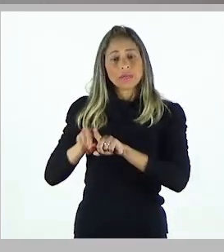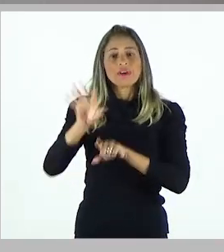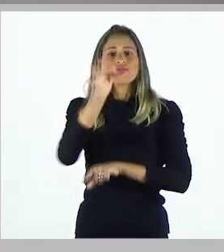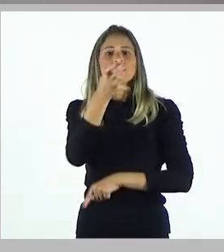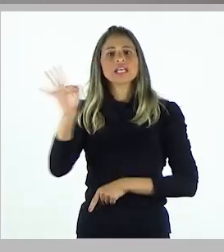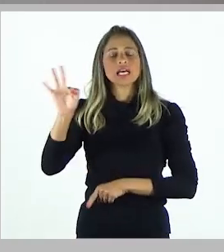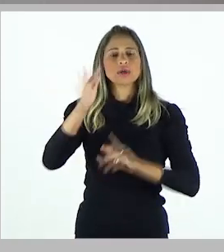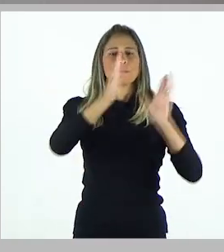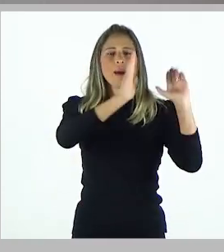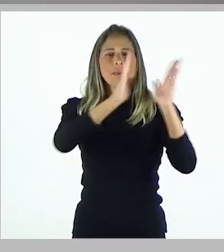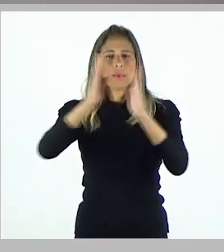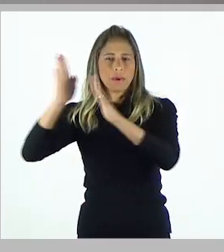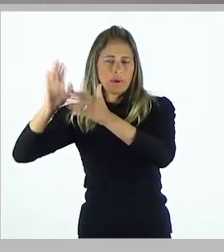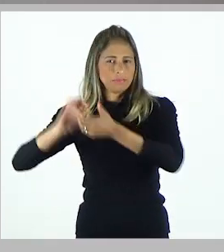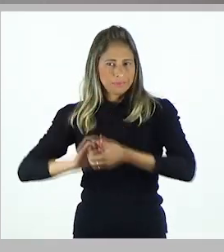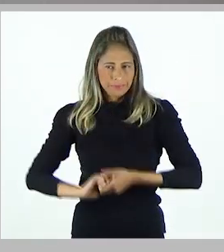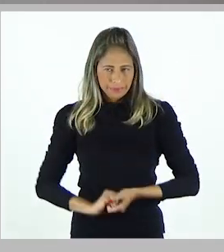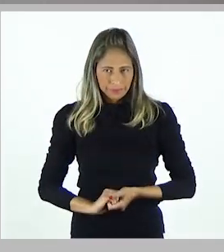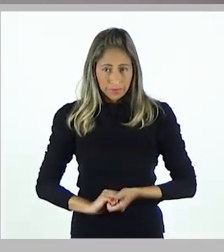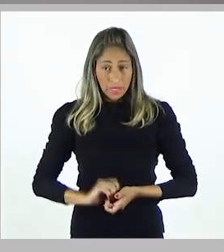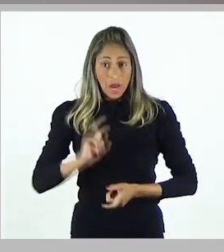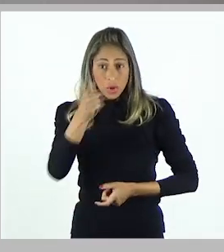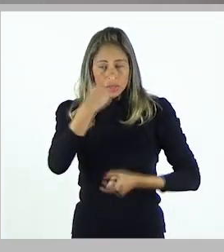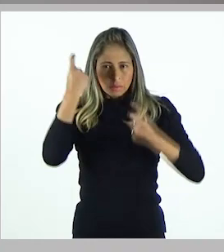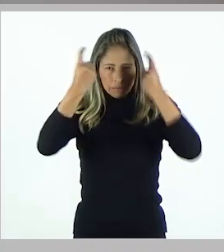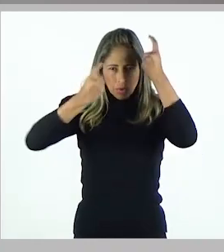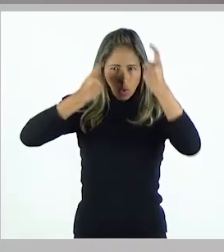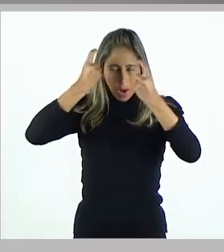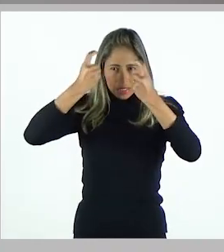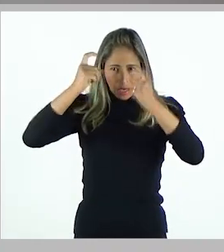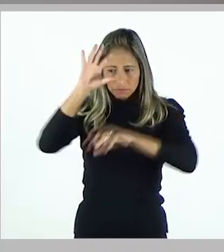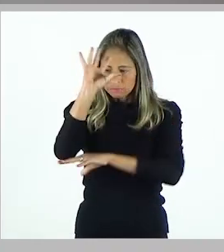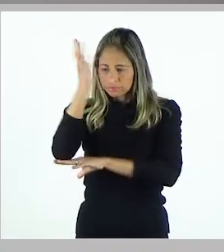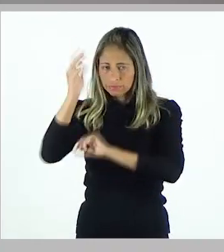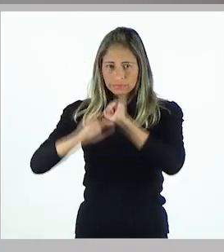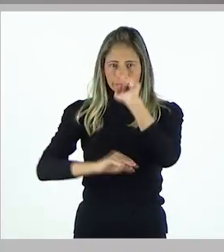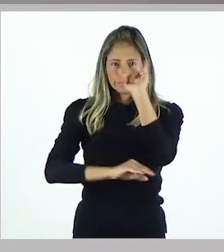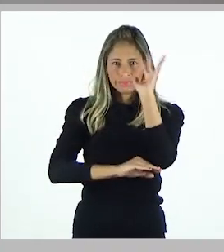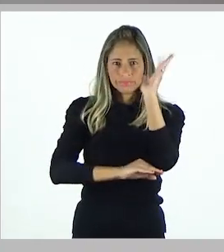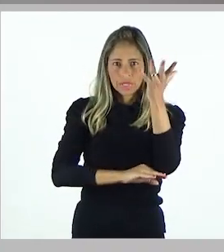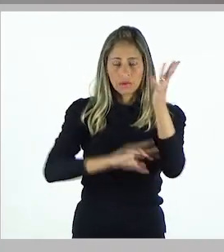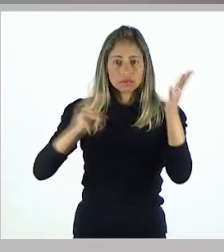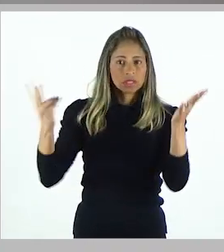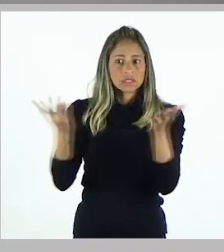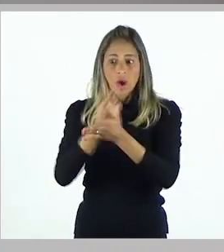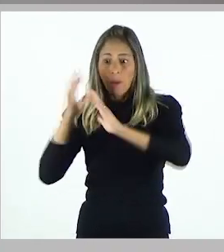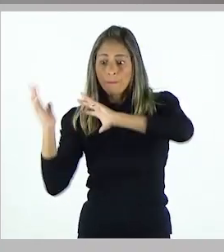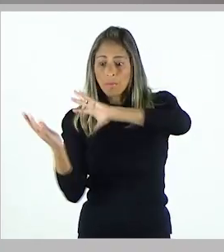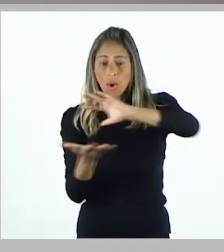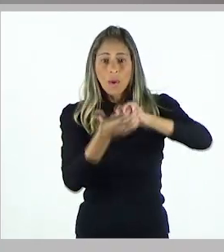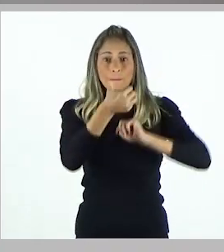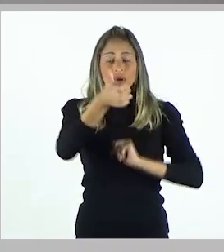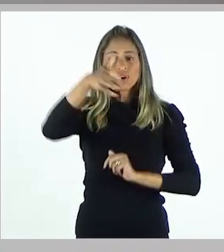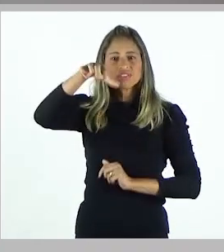da Federação de Bibliotecários. A preocupação com o meio ambiente ganhou repercussão mundial